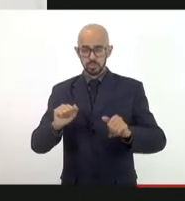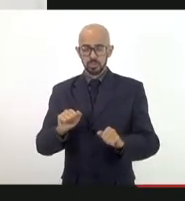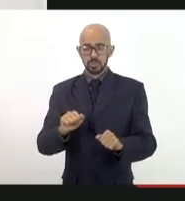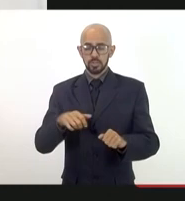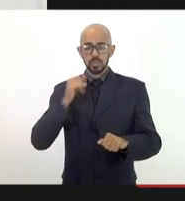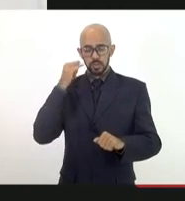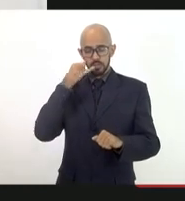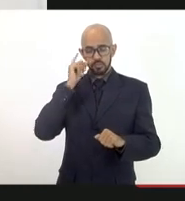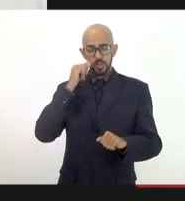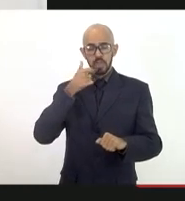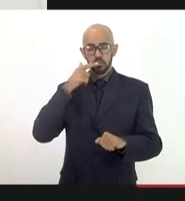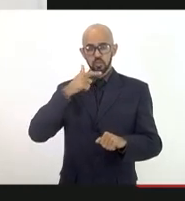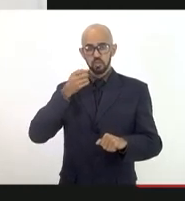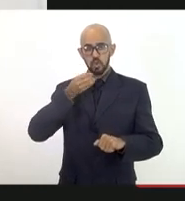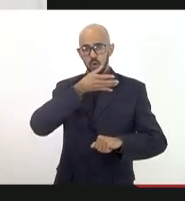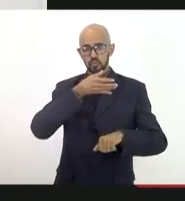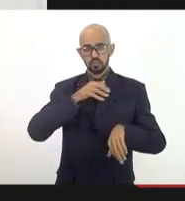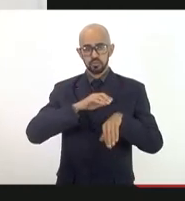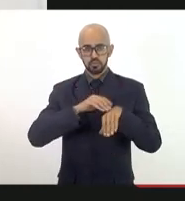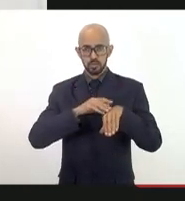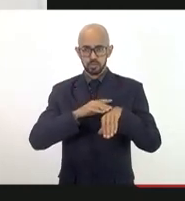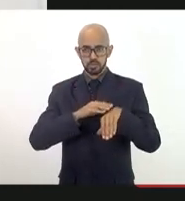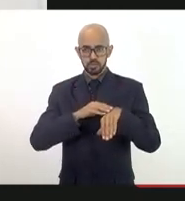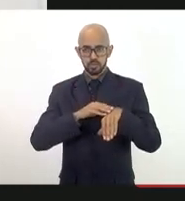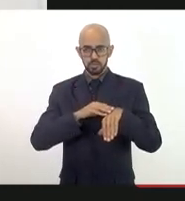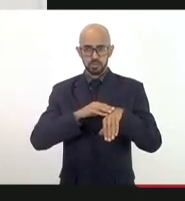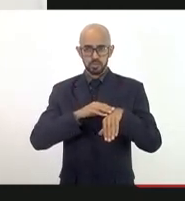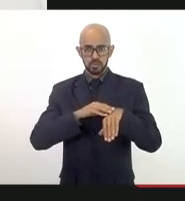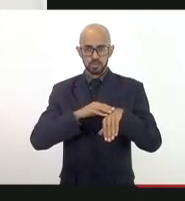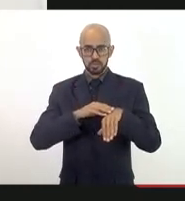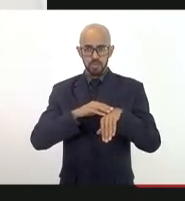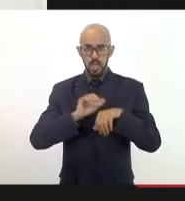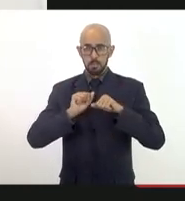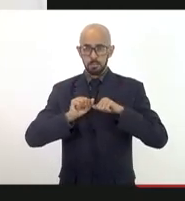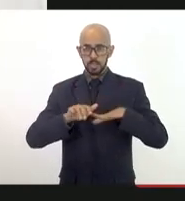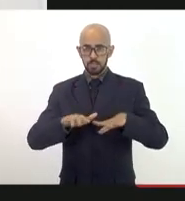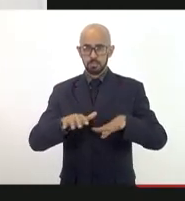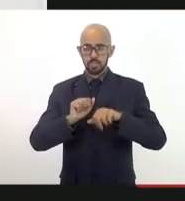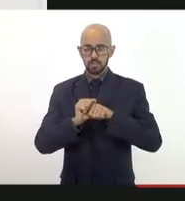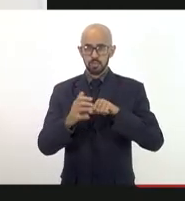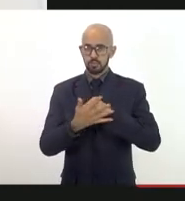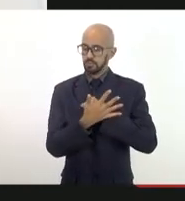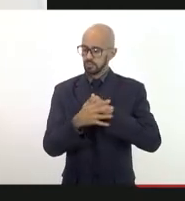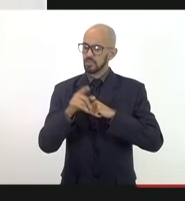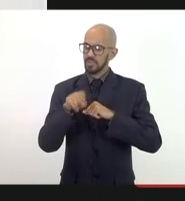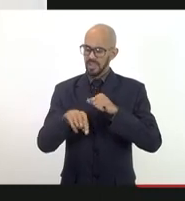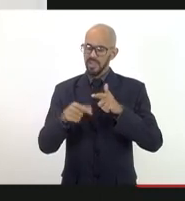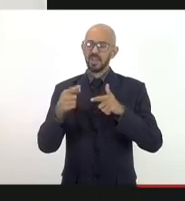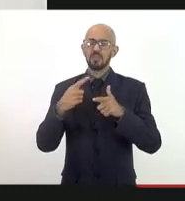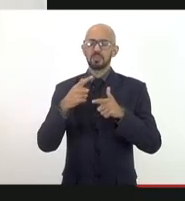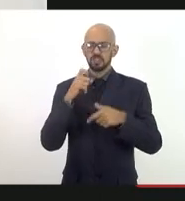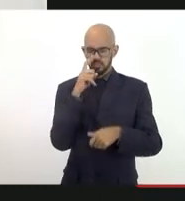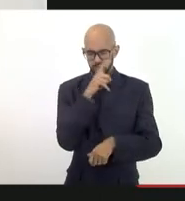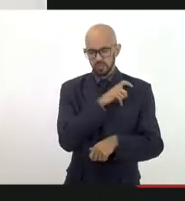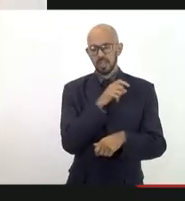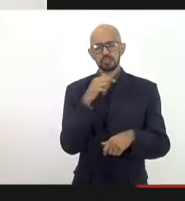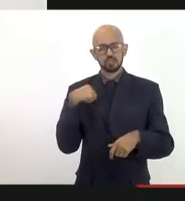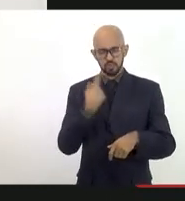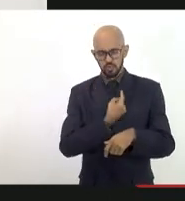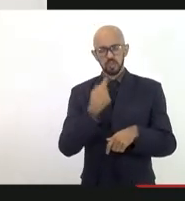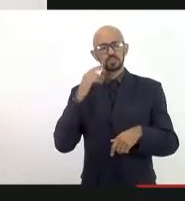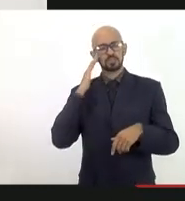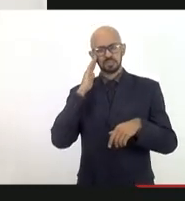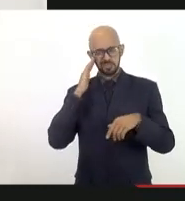novos adoecimentos. Assim, a pandemia da Covid-19 é certamente um empecilho, nós entendemos isso do ponto de vista da estrutura